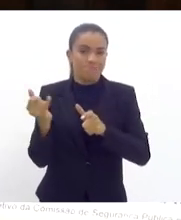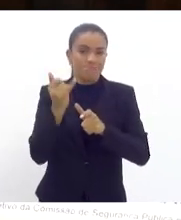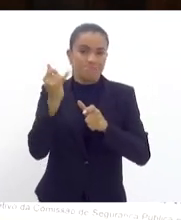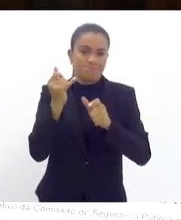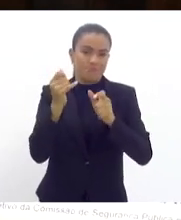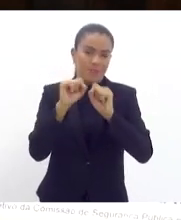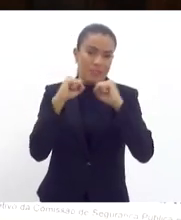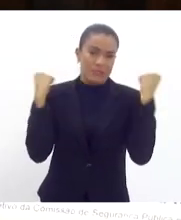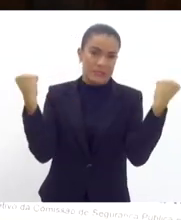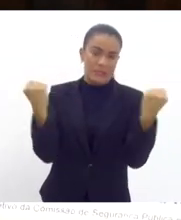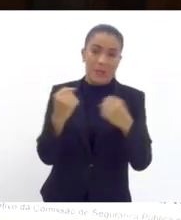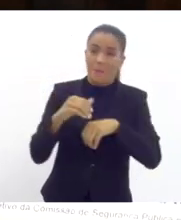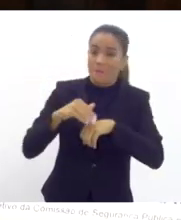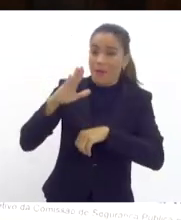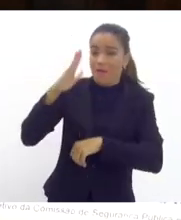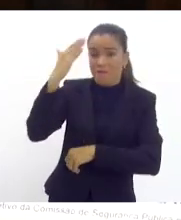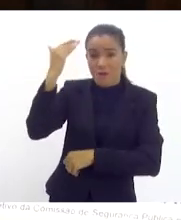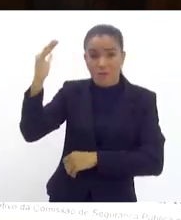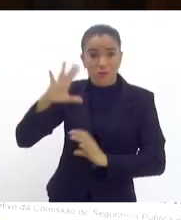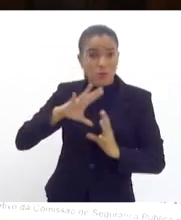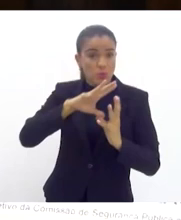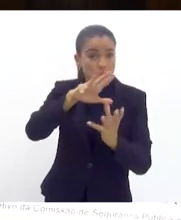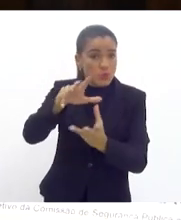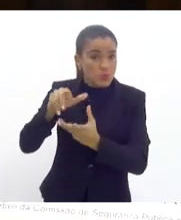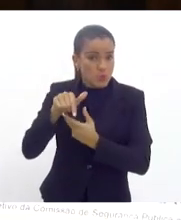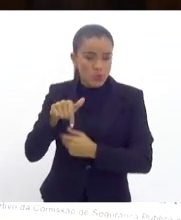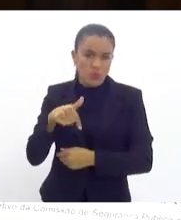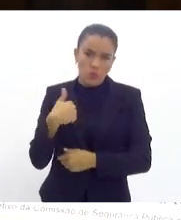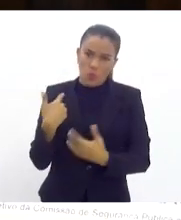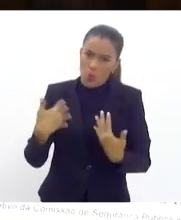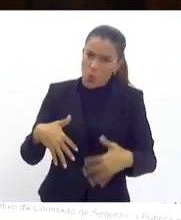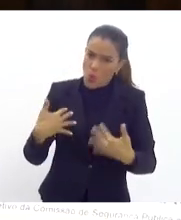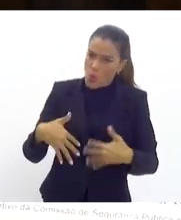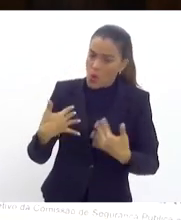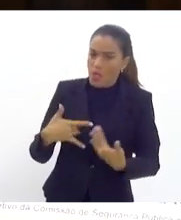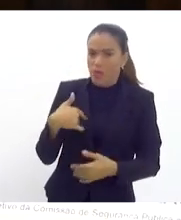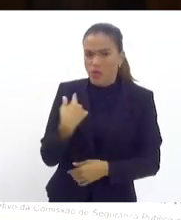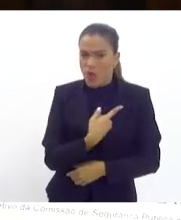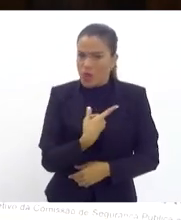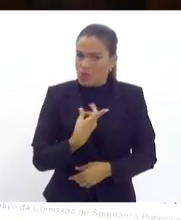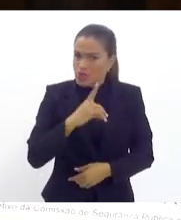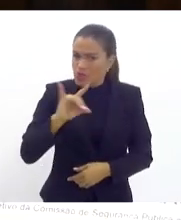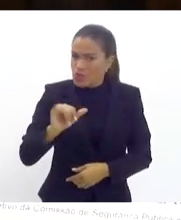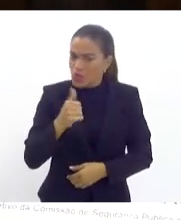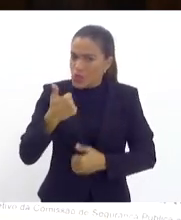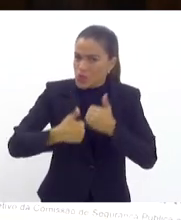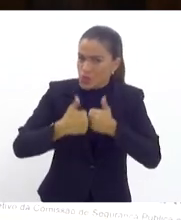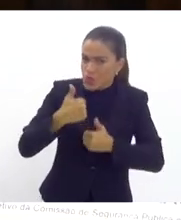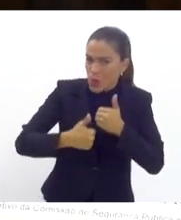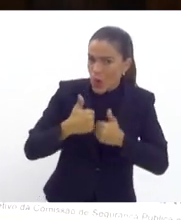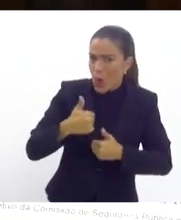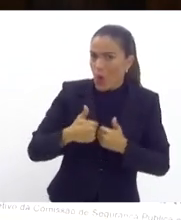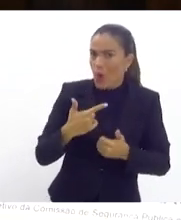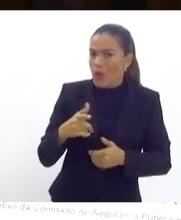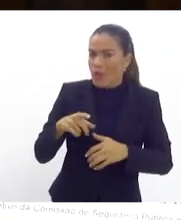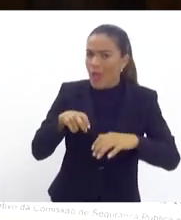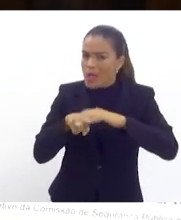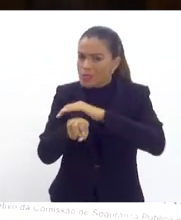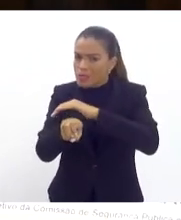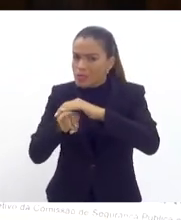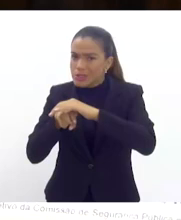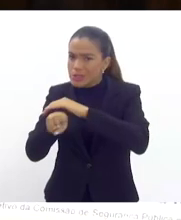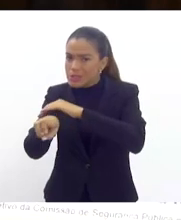equipamento público mais famoso do mundo ali a gente viveu drama que a gente vive num dia de jogo por exemplo caos que é o estacionamento